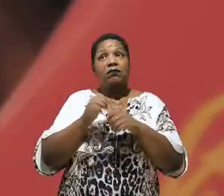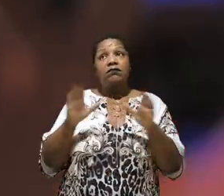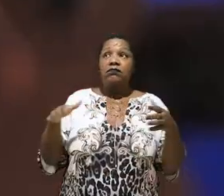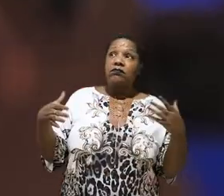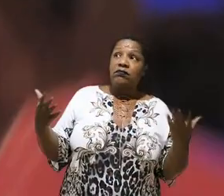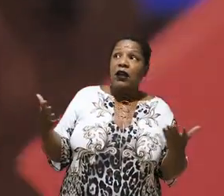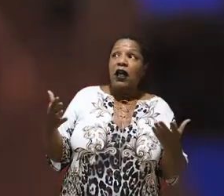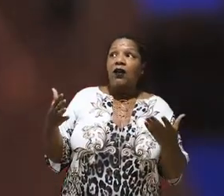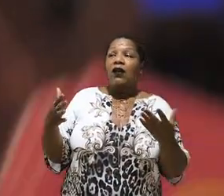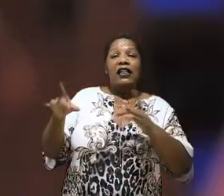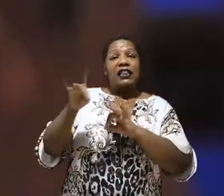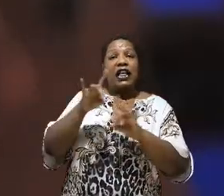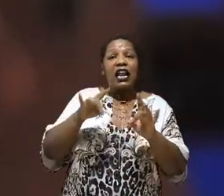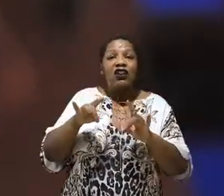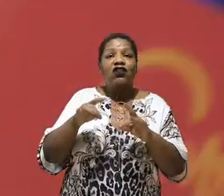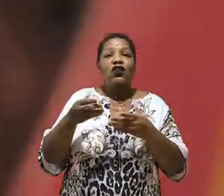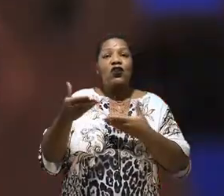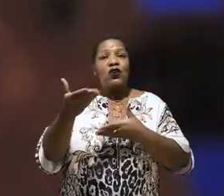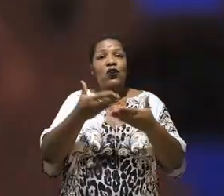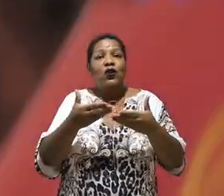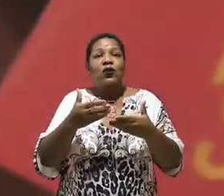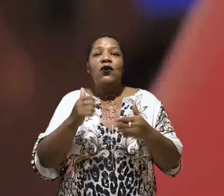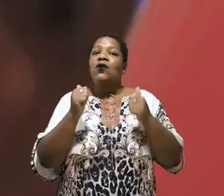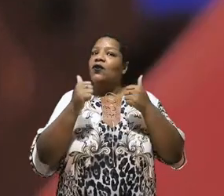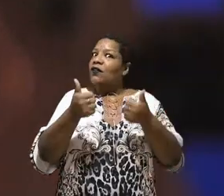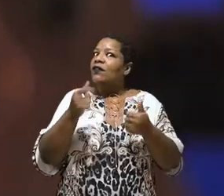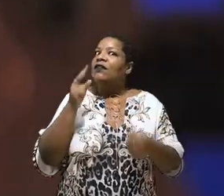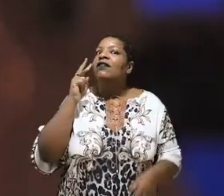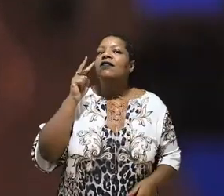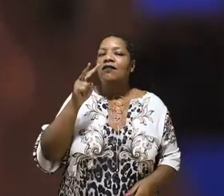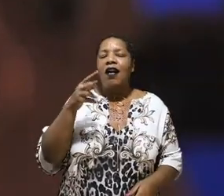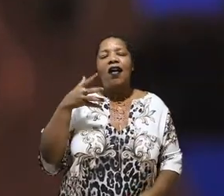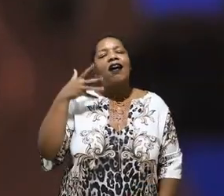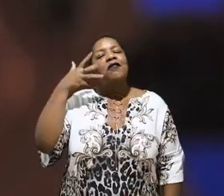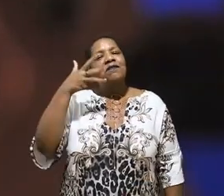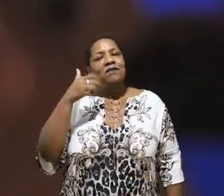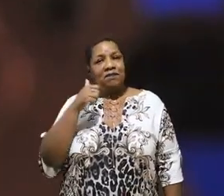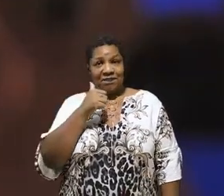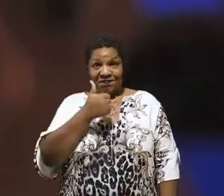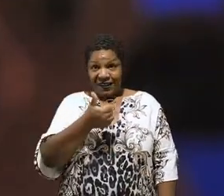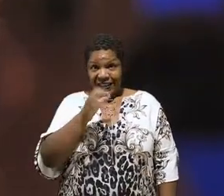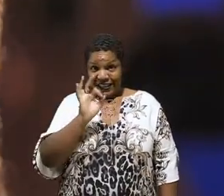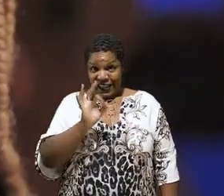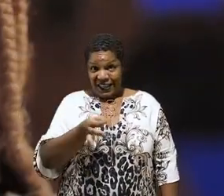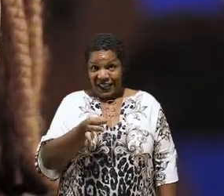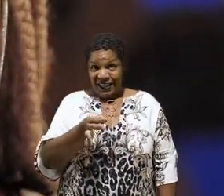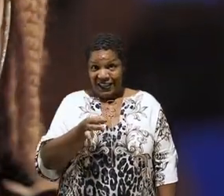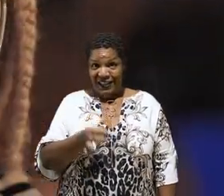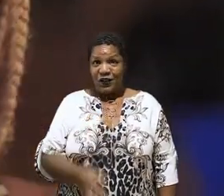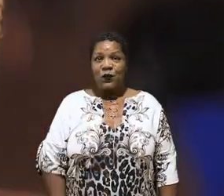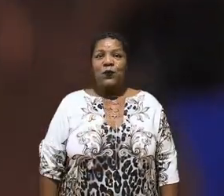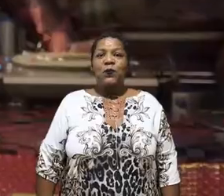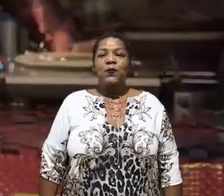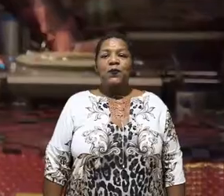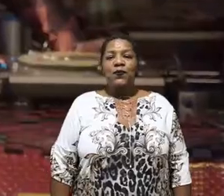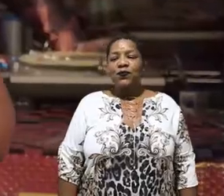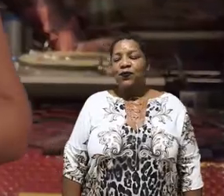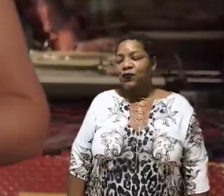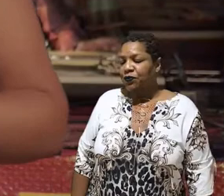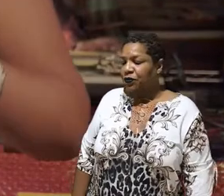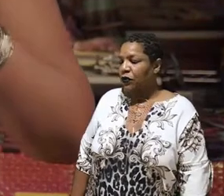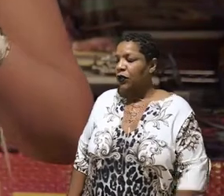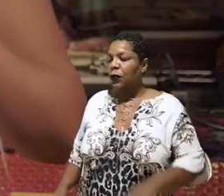e vão poder enfim né interagir curtir os shows sacar de coleta das palestras e tudo mais tá certo